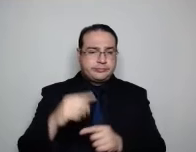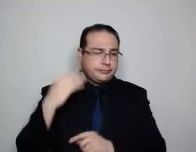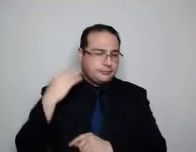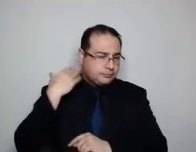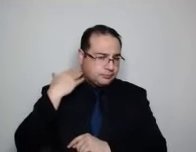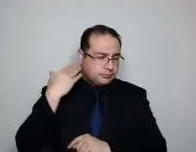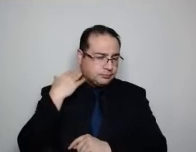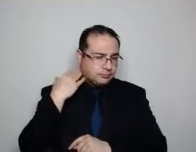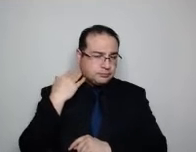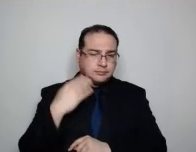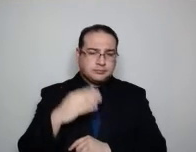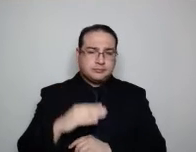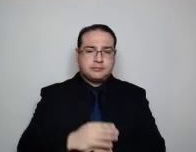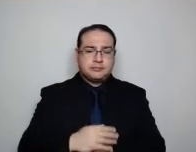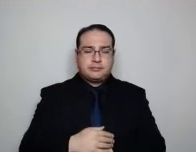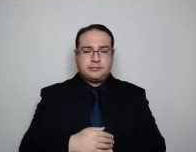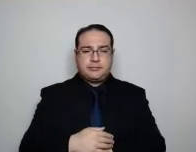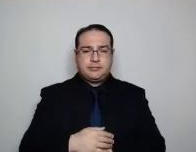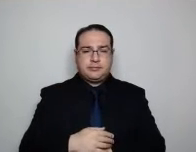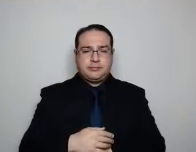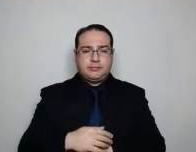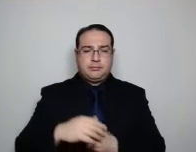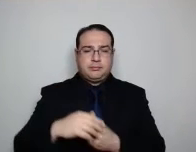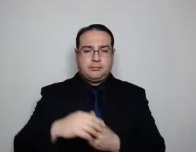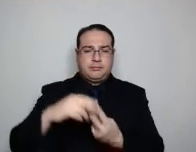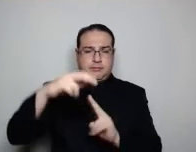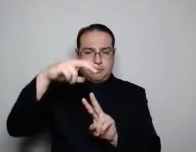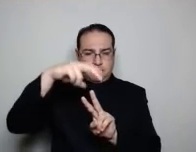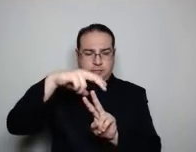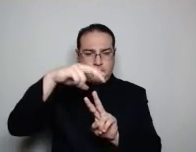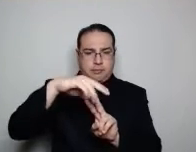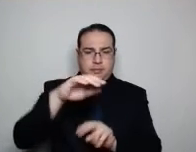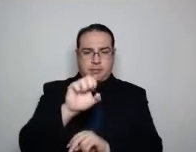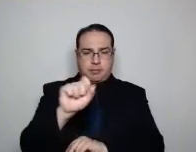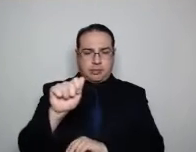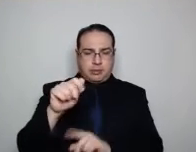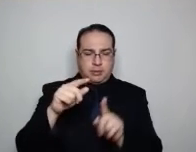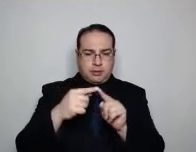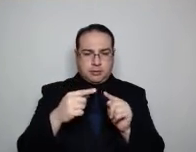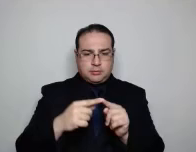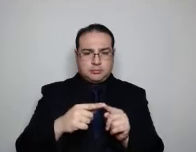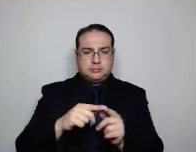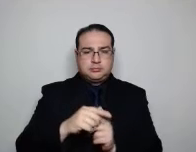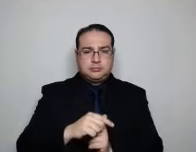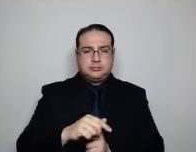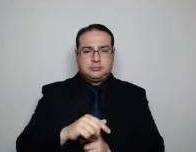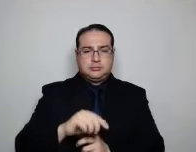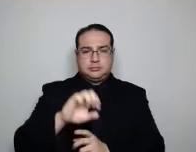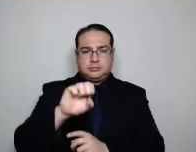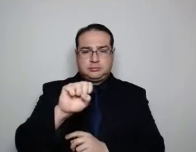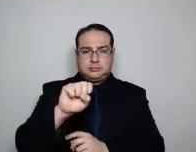Silva. Advogada doutora Thaís Regina Souza Pereira, está presente?